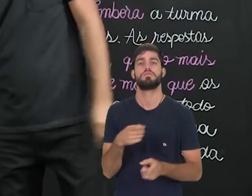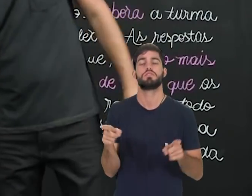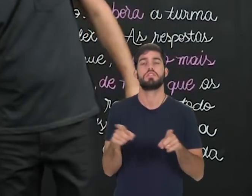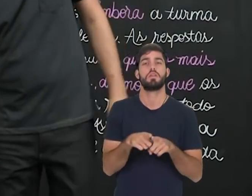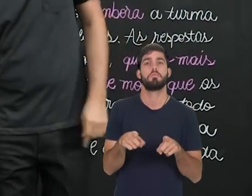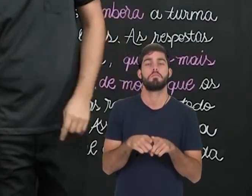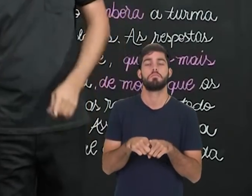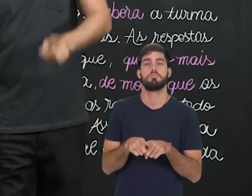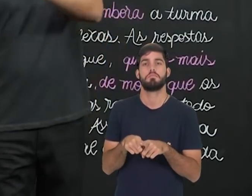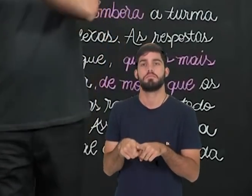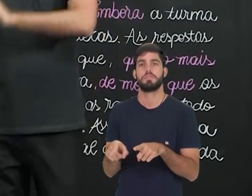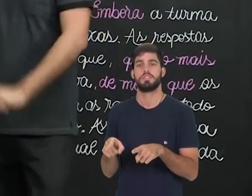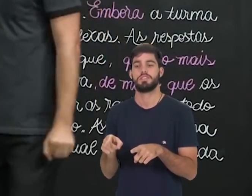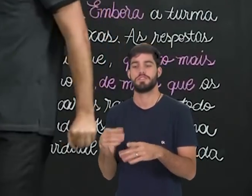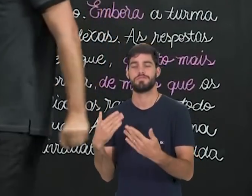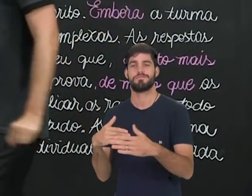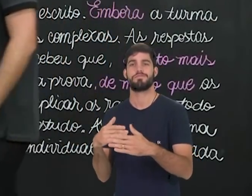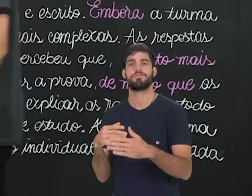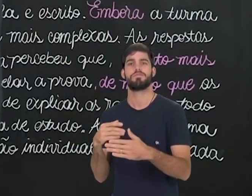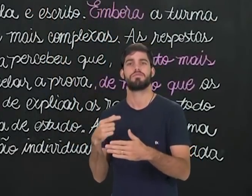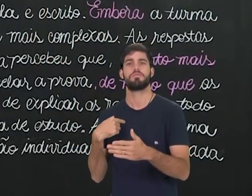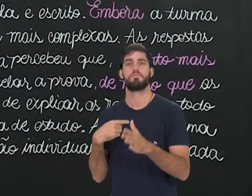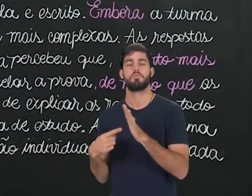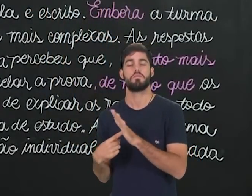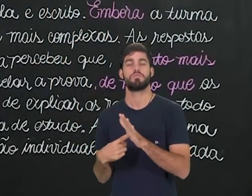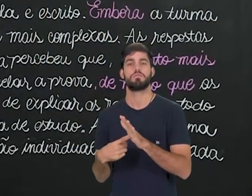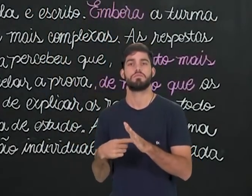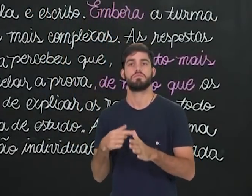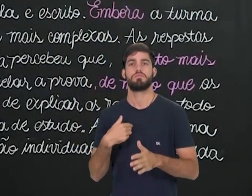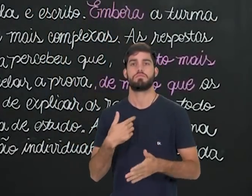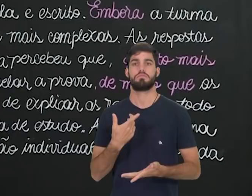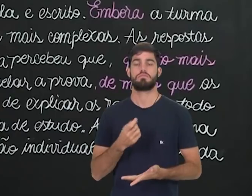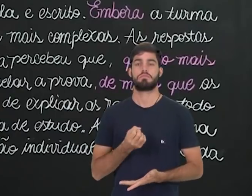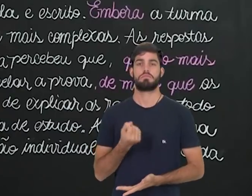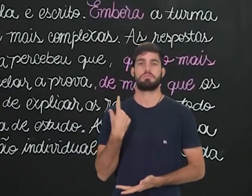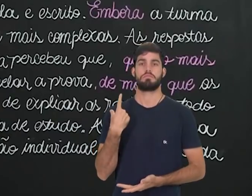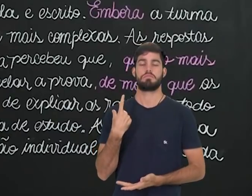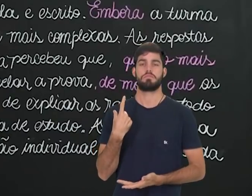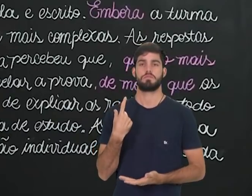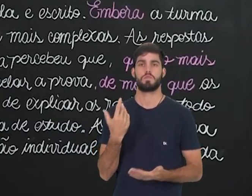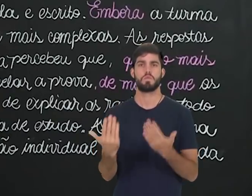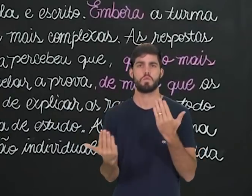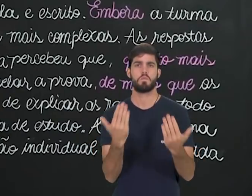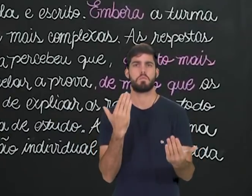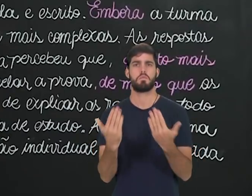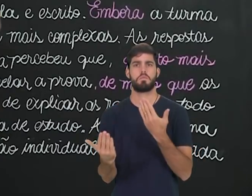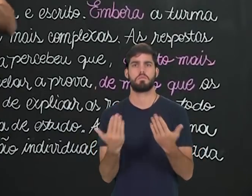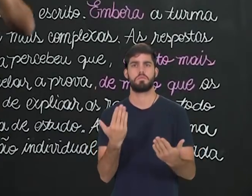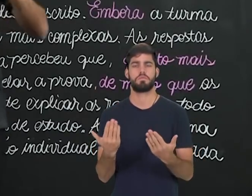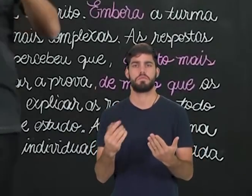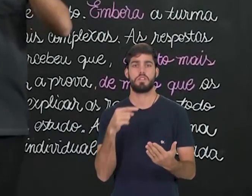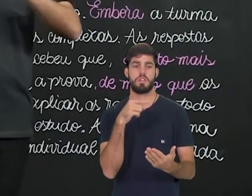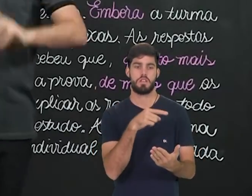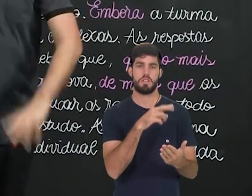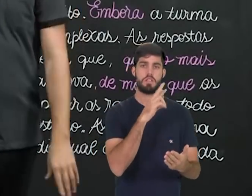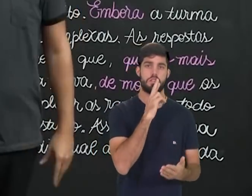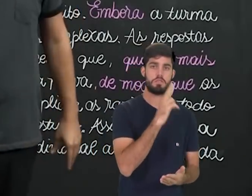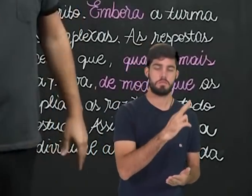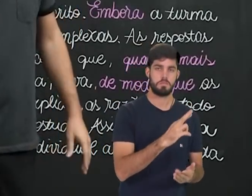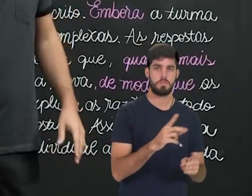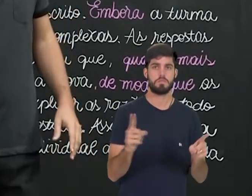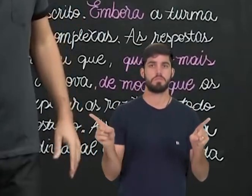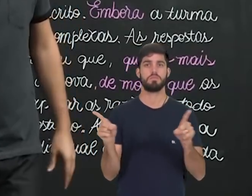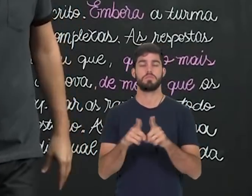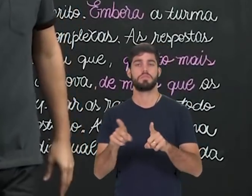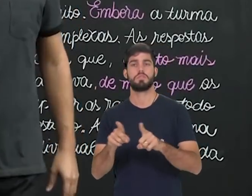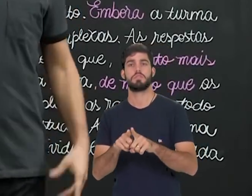os resultados. Aqui eu tenho uma marcação de comparação, ou seja, tanto as respostas